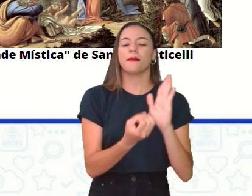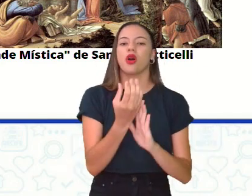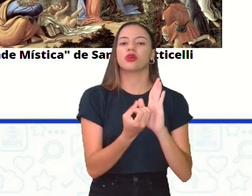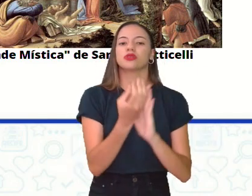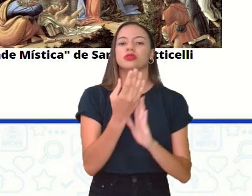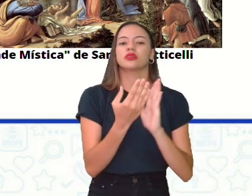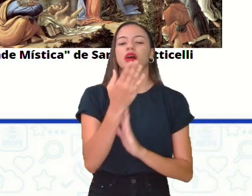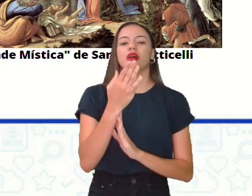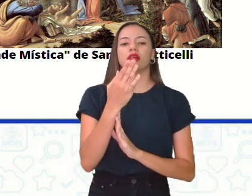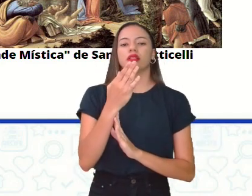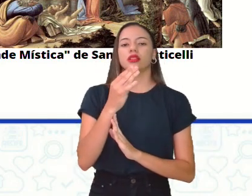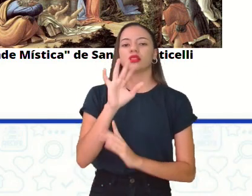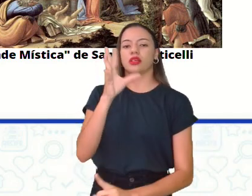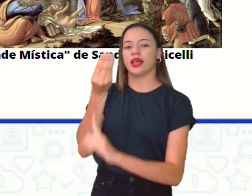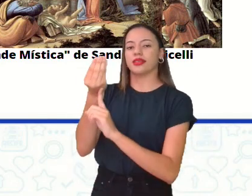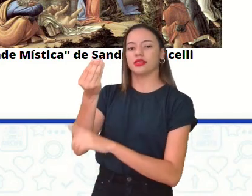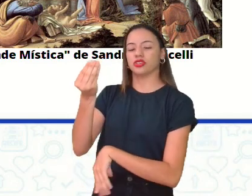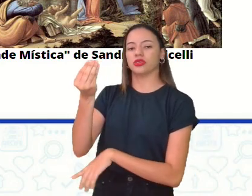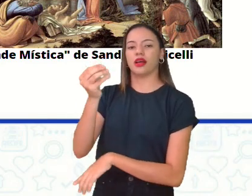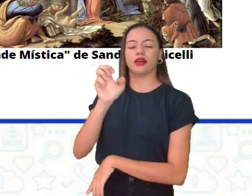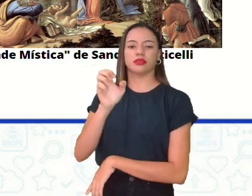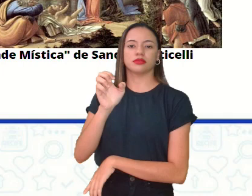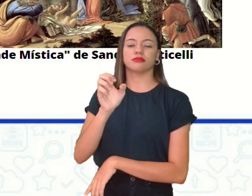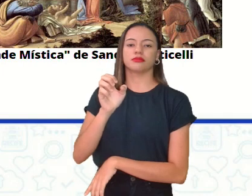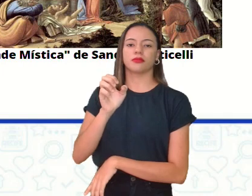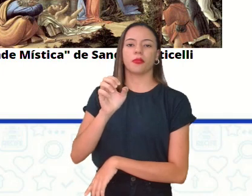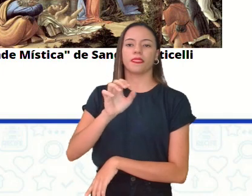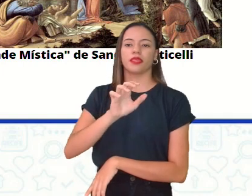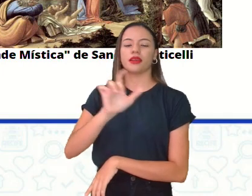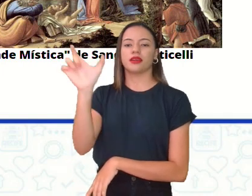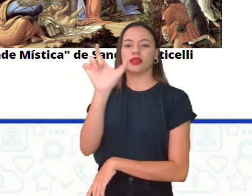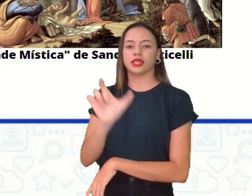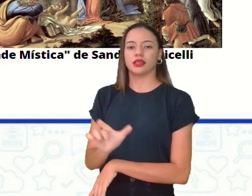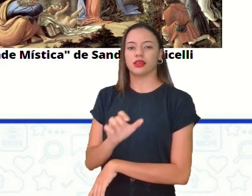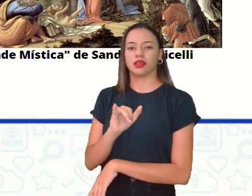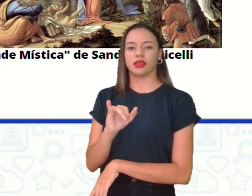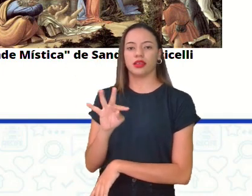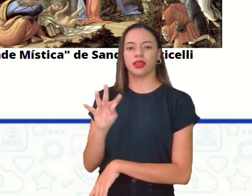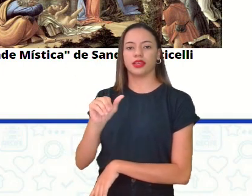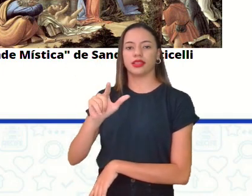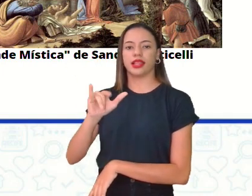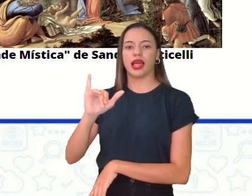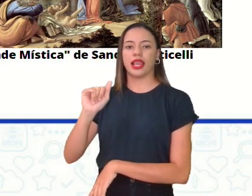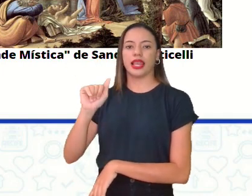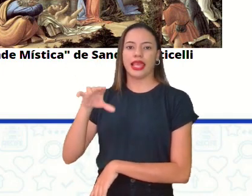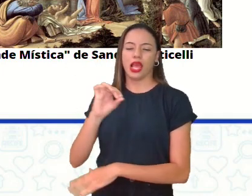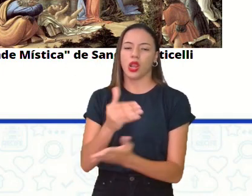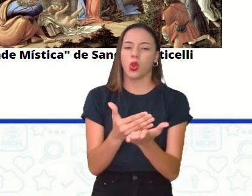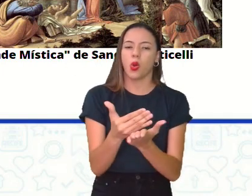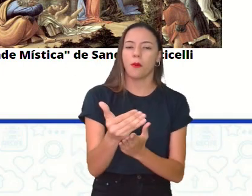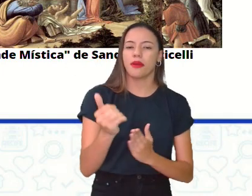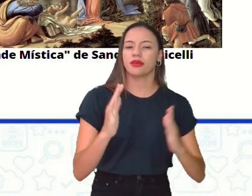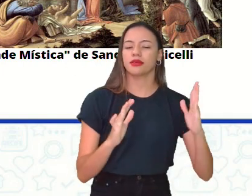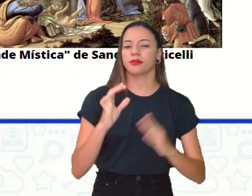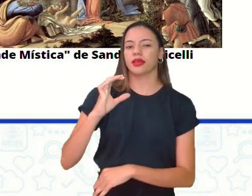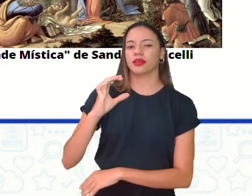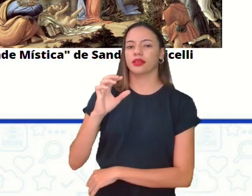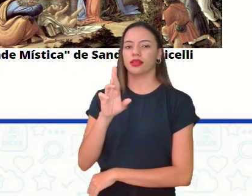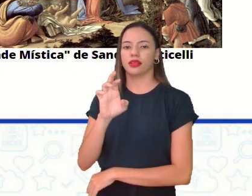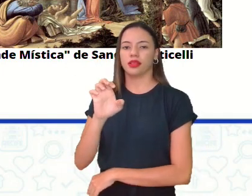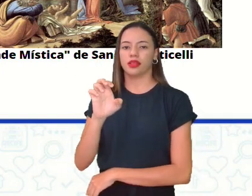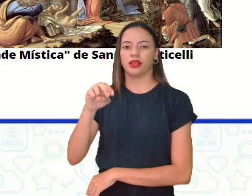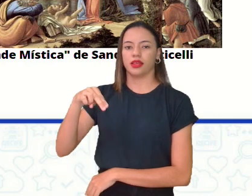do início do Renascimento, tá? Na verdade, ele está bem no comecinho do Renascimento, ele ainda tem características do